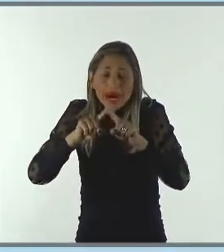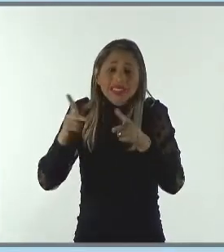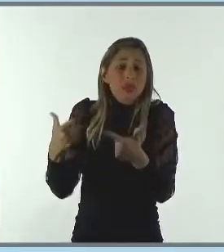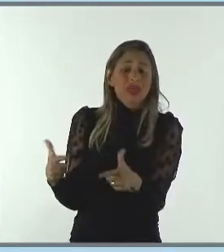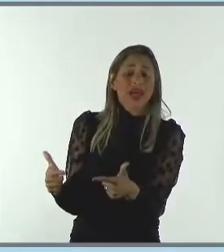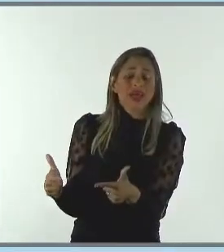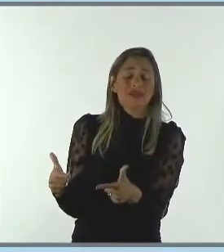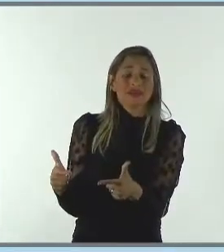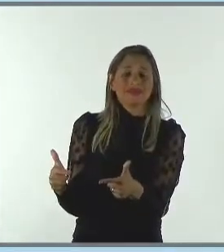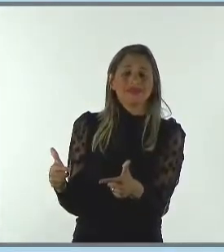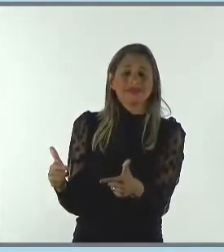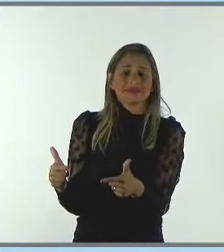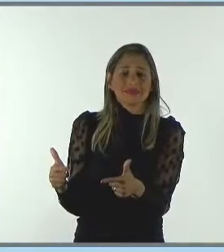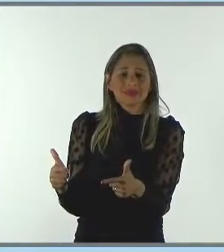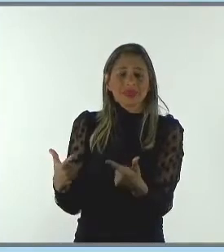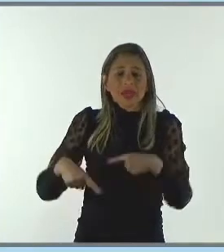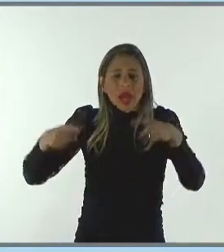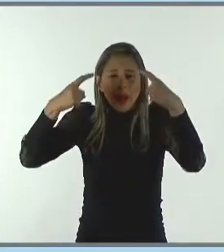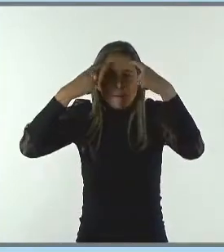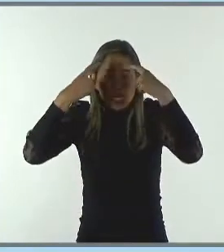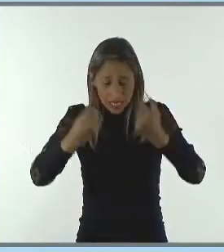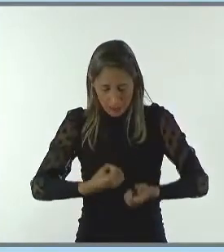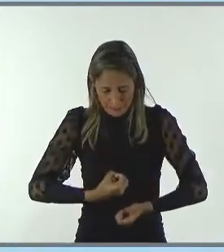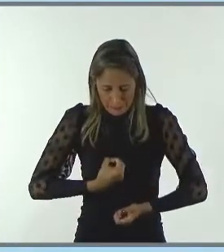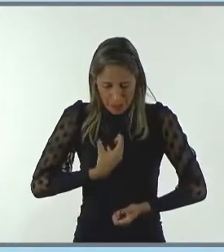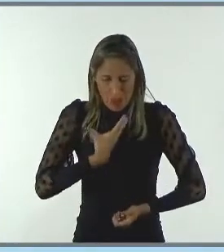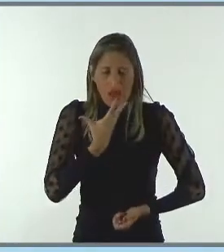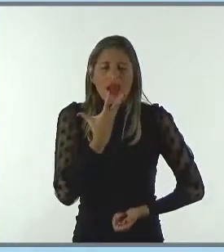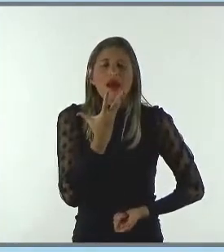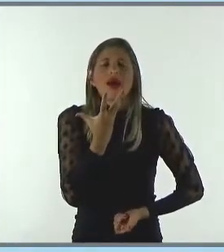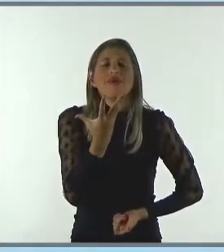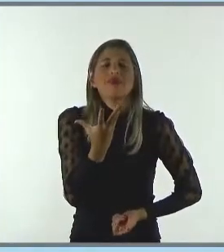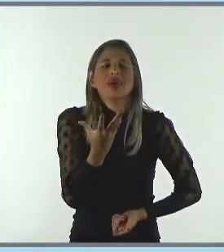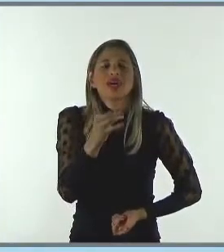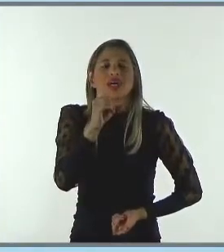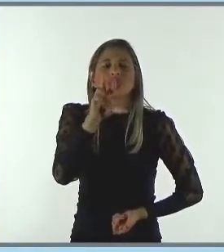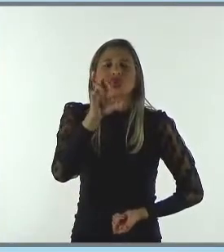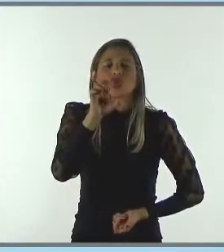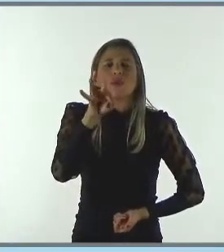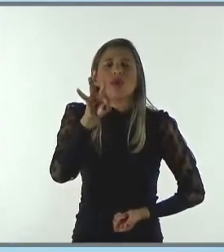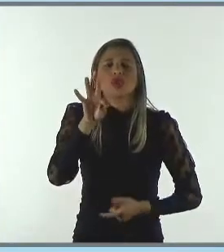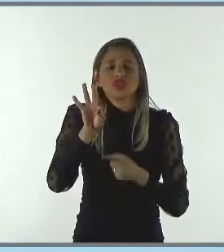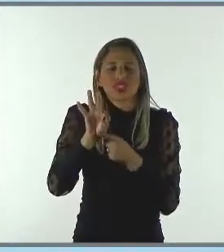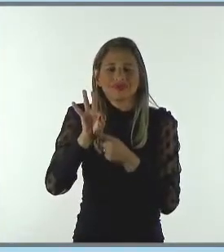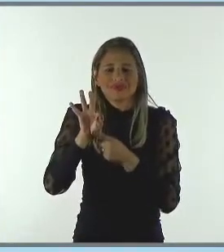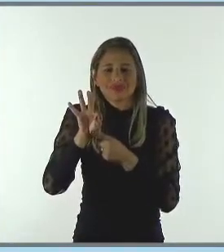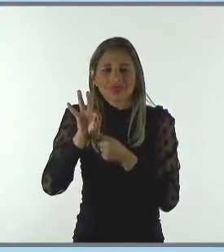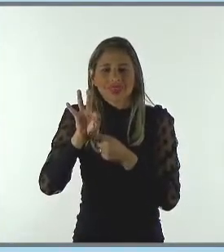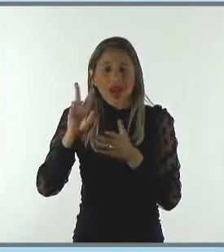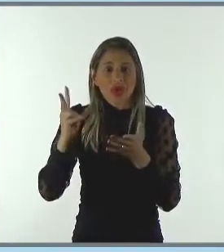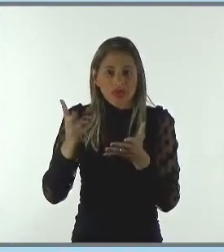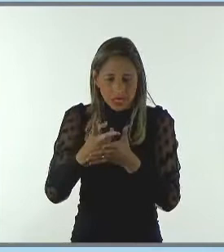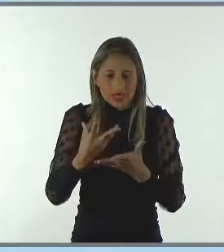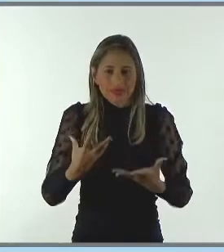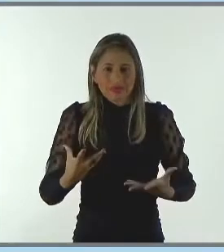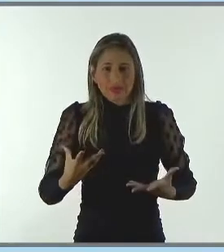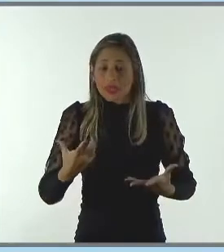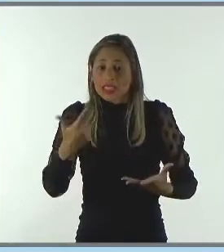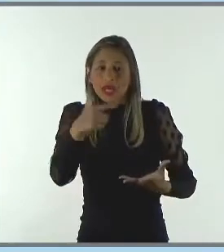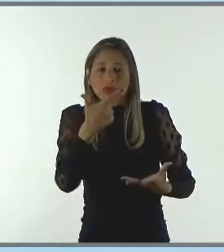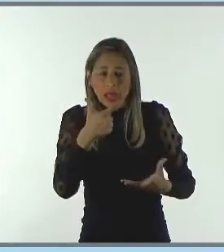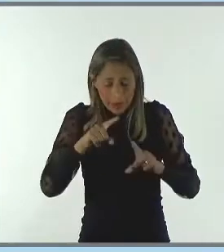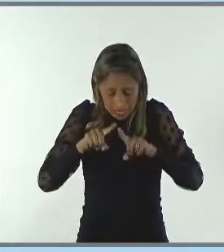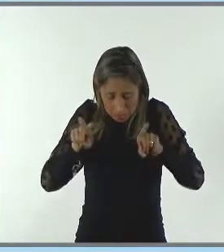alternativas. É pensar no poema drummondiano, né? Quando a situação de aporia se impõe, quando não há mais